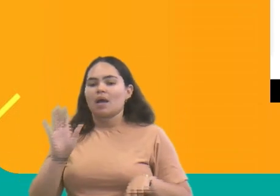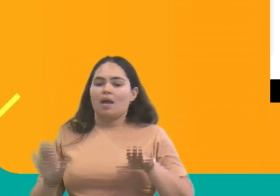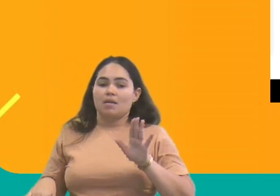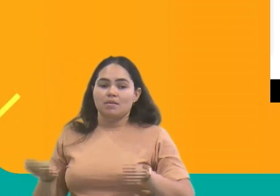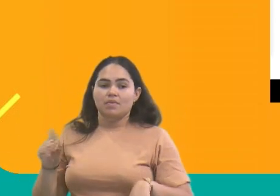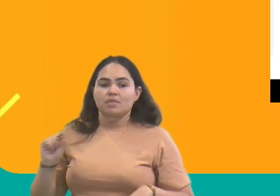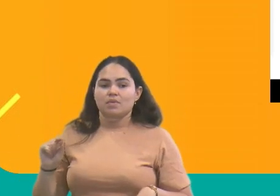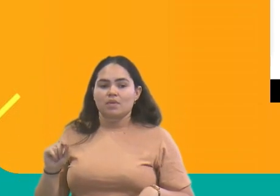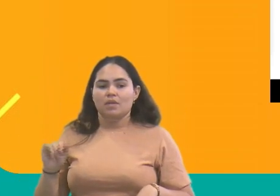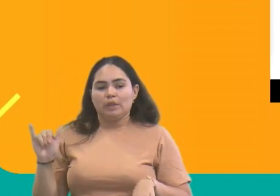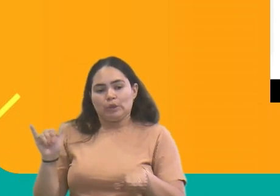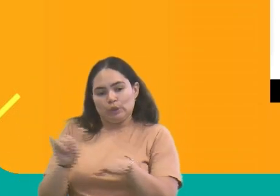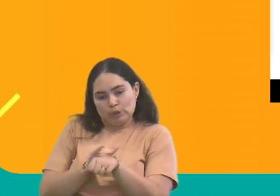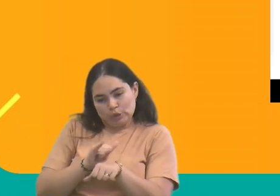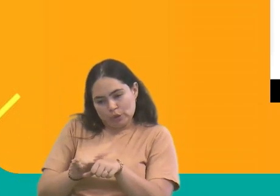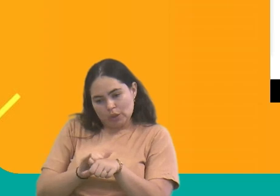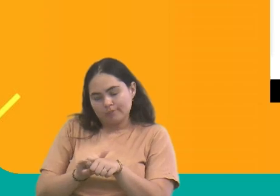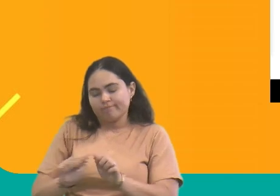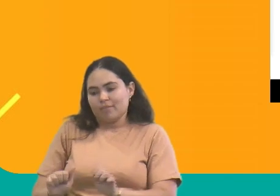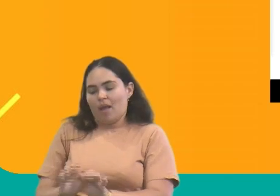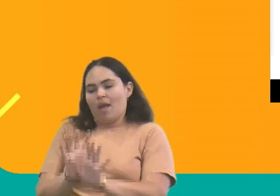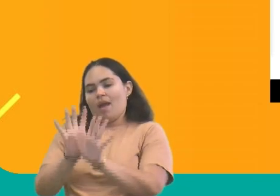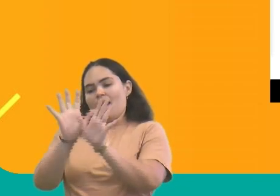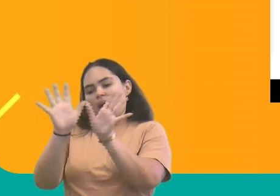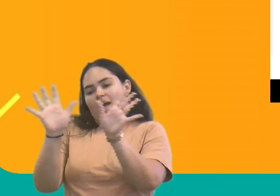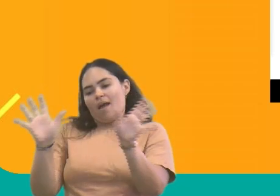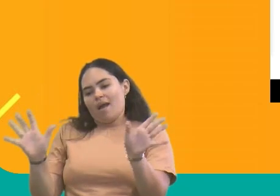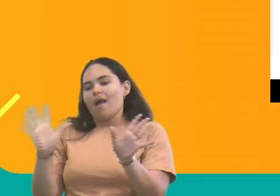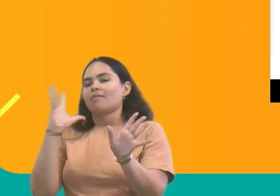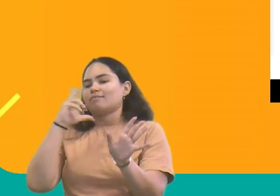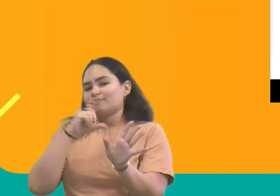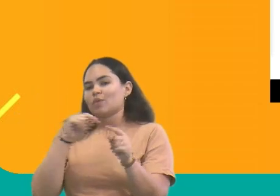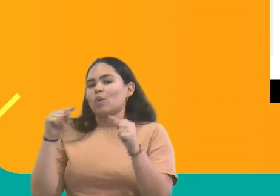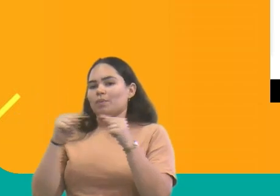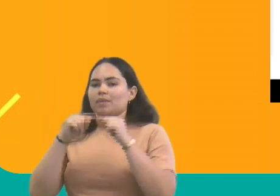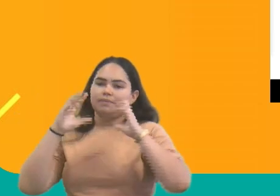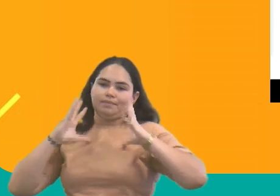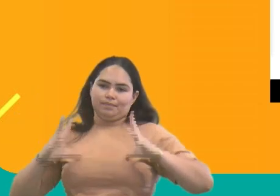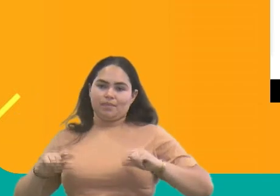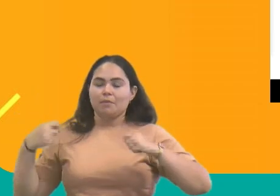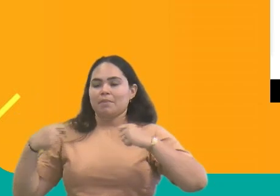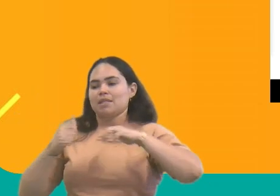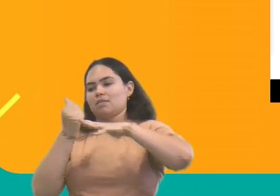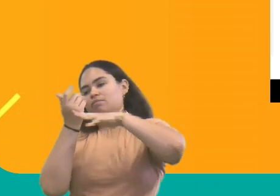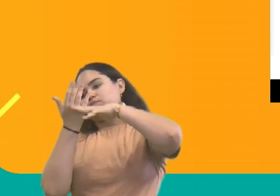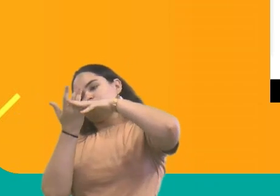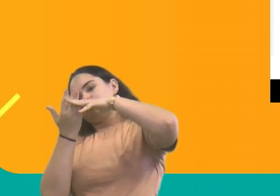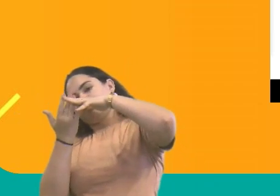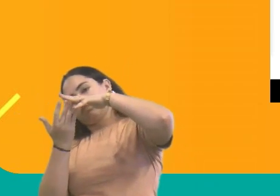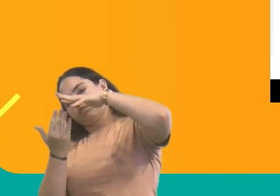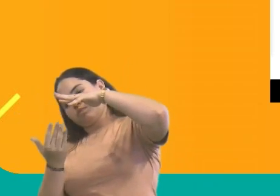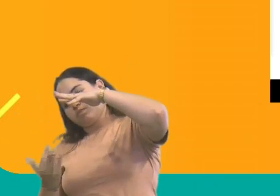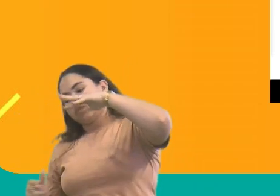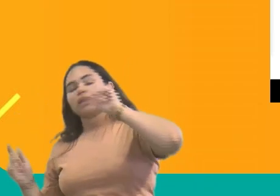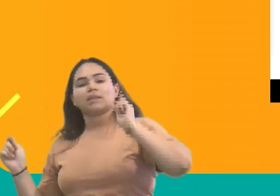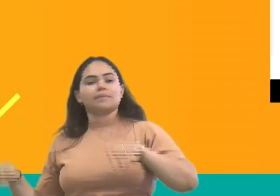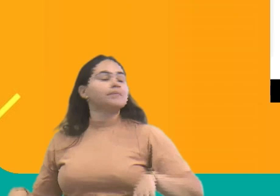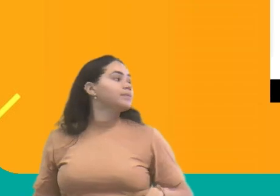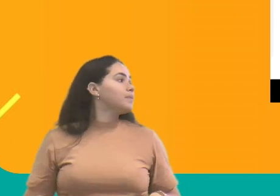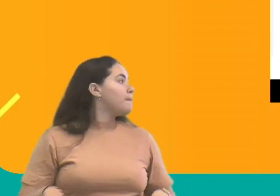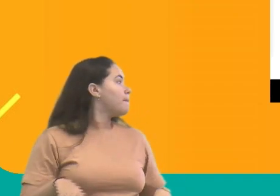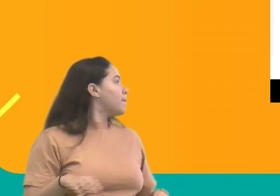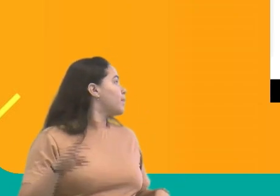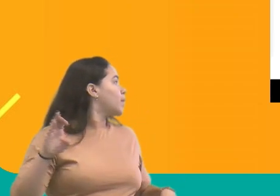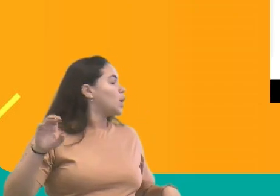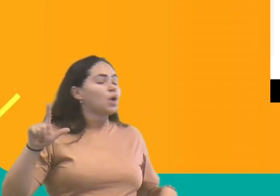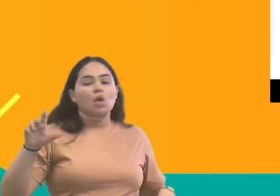vezes, estética, a água vem transparente, precisa polir na areia. Novamente, perceba aqui, ó, taca cloro